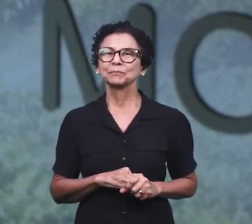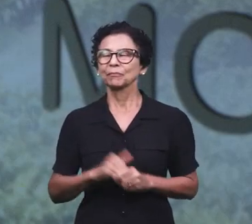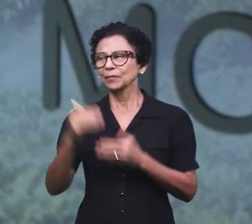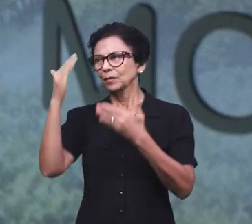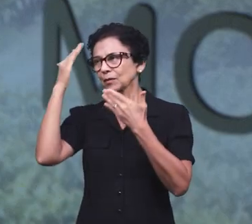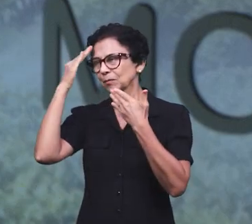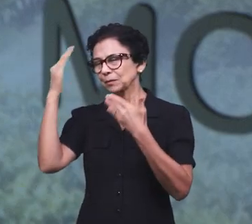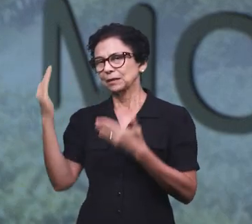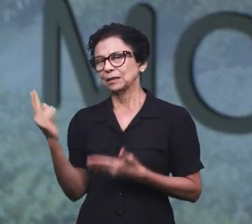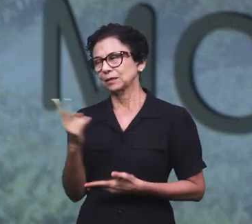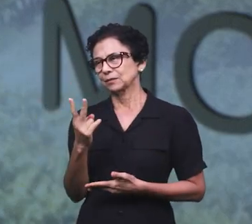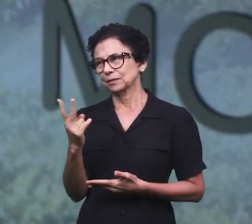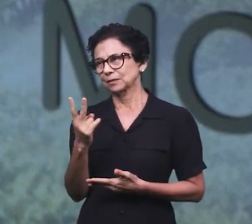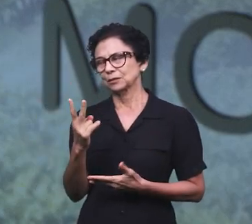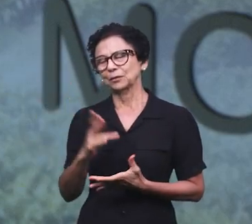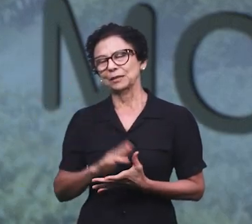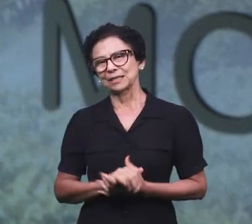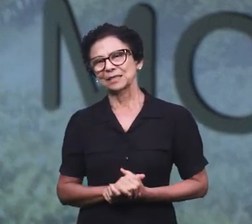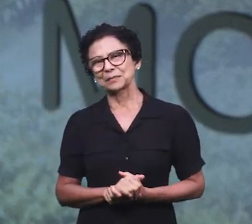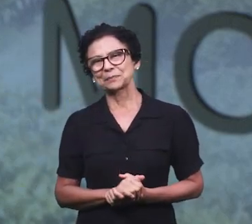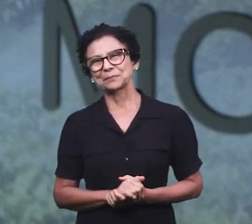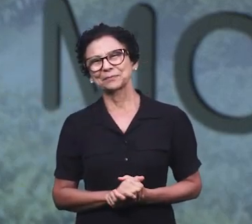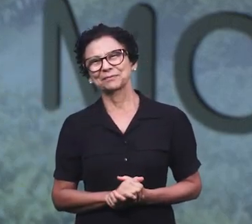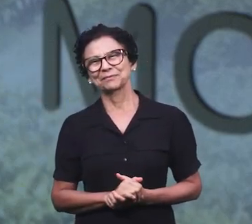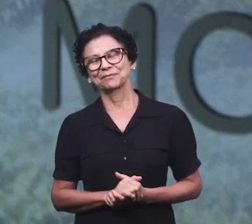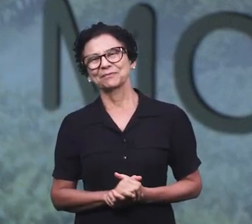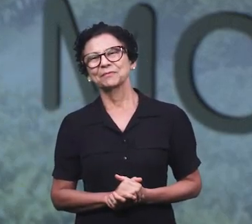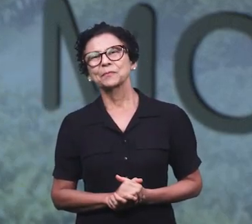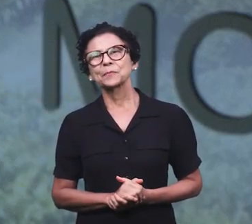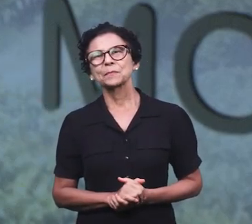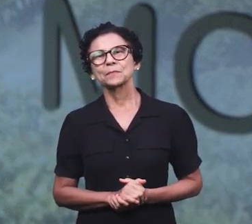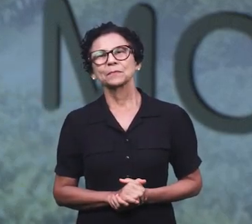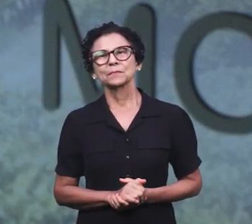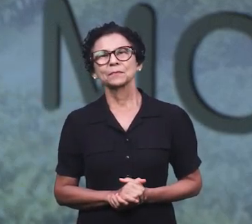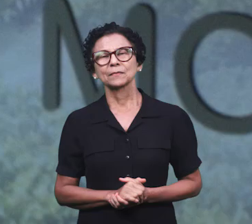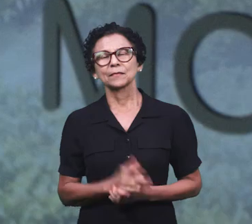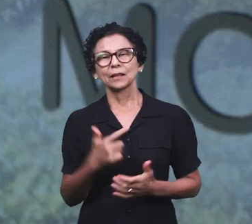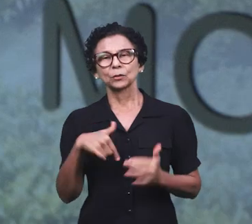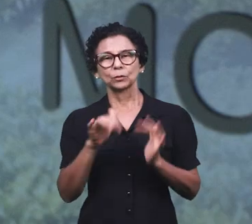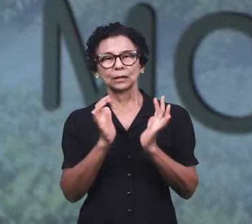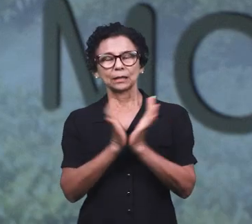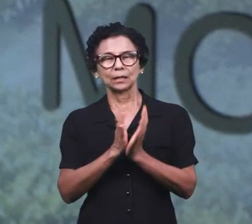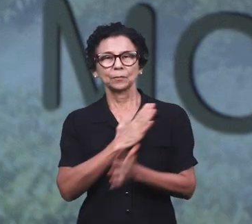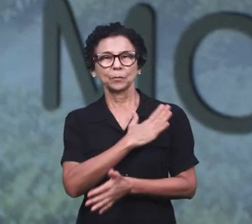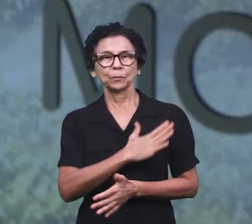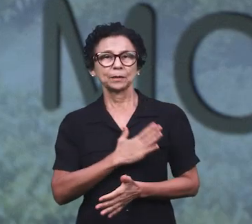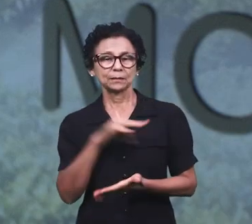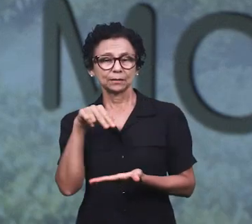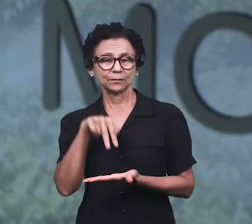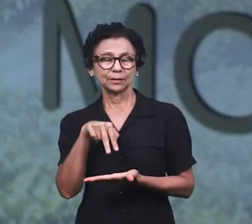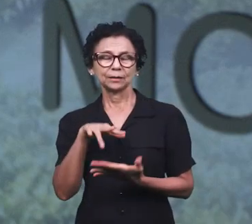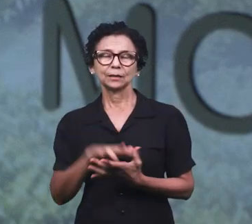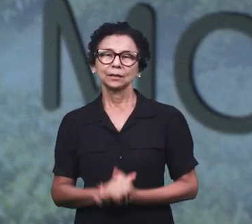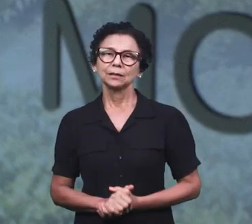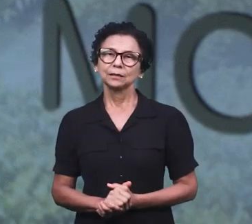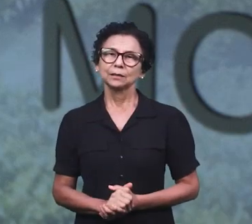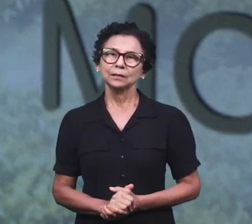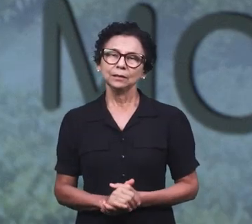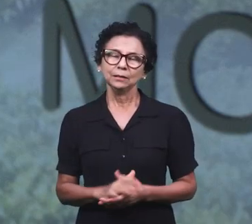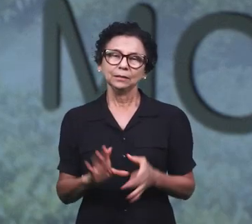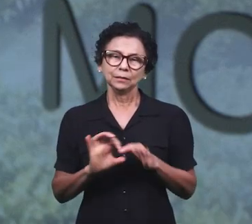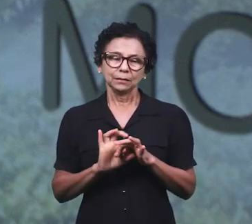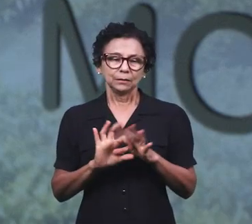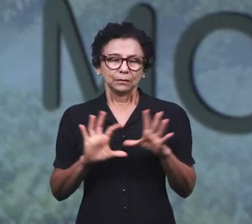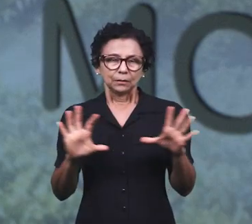João. Obrigado a você, Claudir, todos das equipes aqui. É um prazer estar aqui com vocês e estamos à